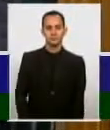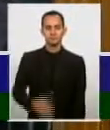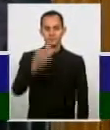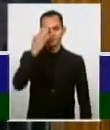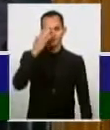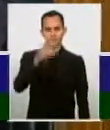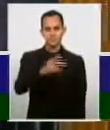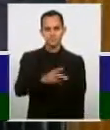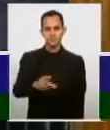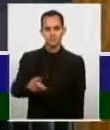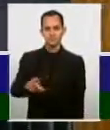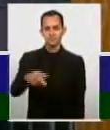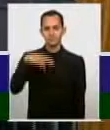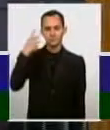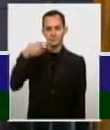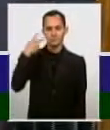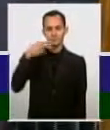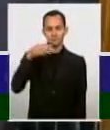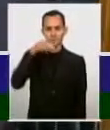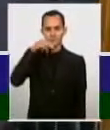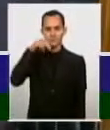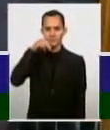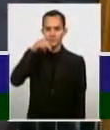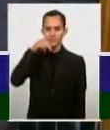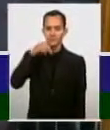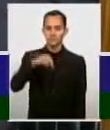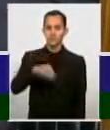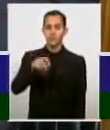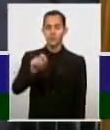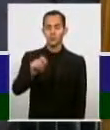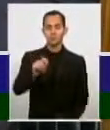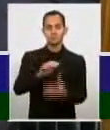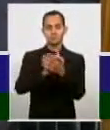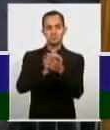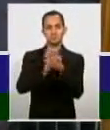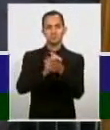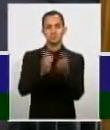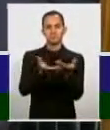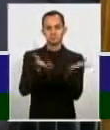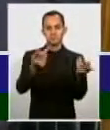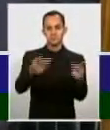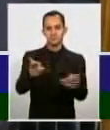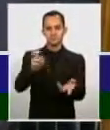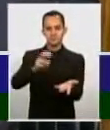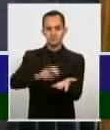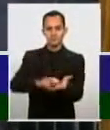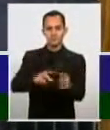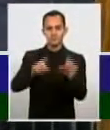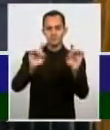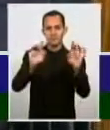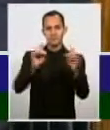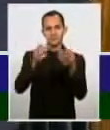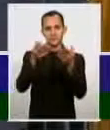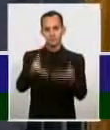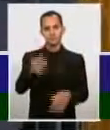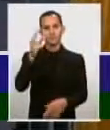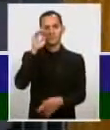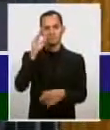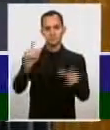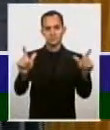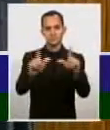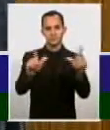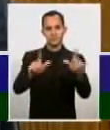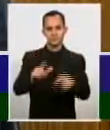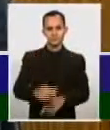Obrigado, senhor presidente, vereador Márcio Nobre, o qual quero cumprimentar a todos nesta manhã, em especial você que nos assiste pela TV